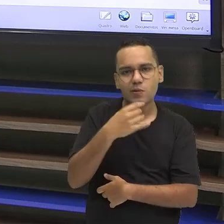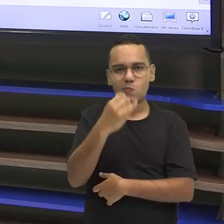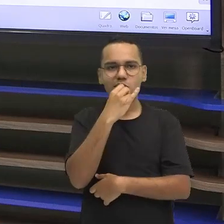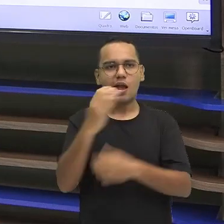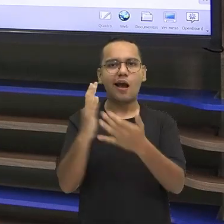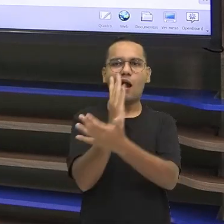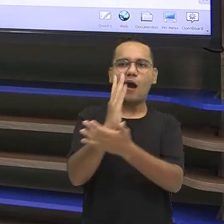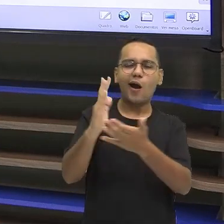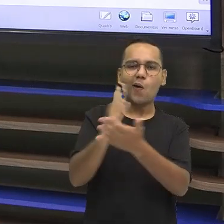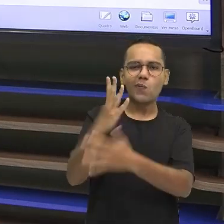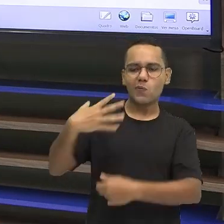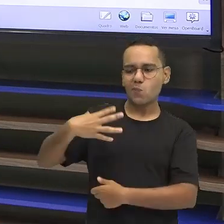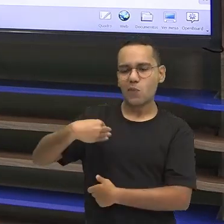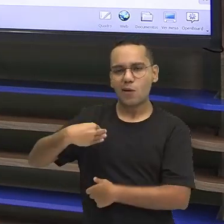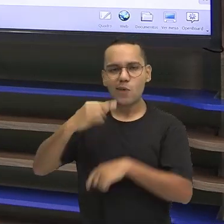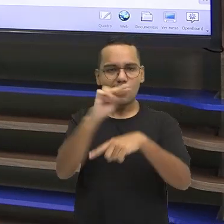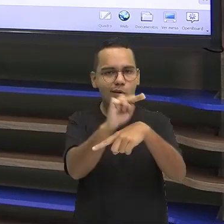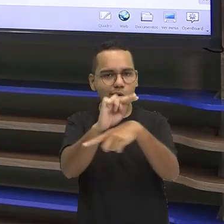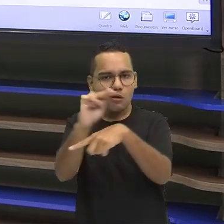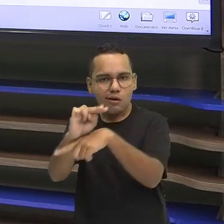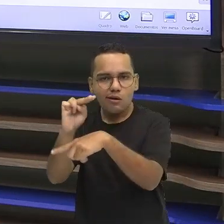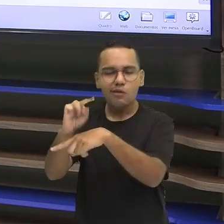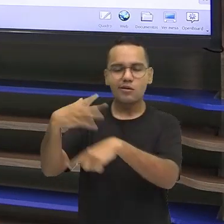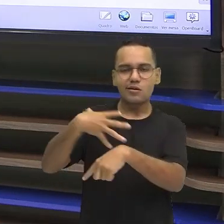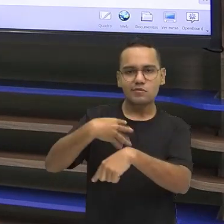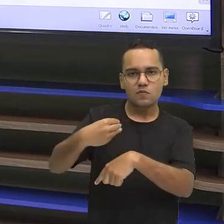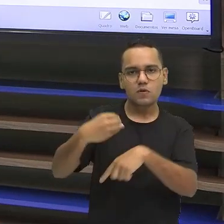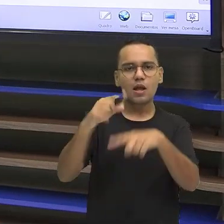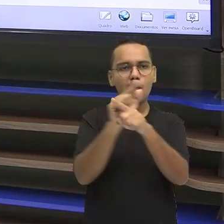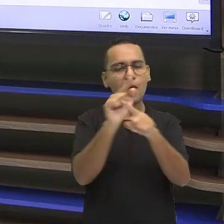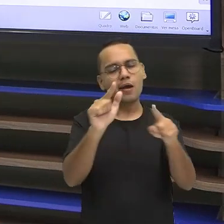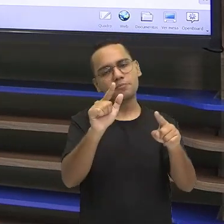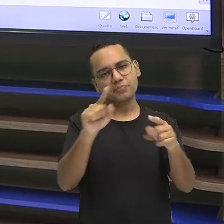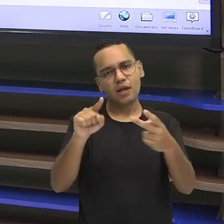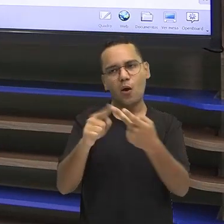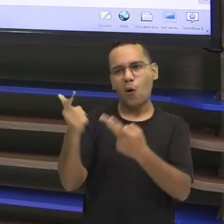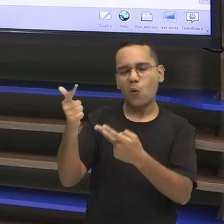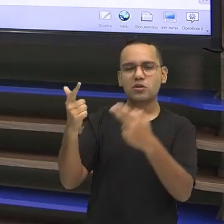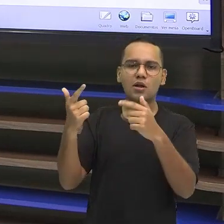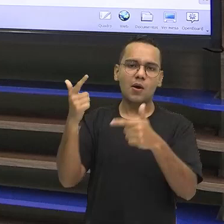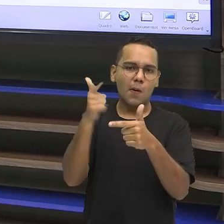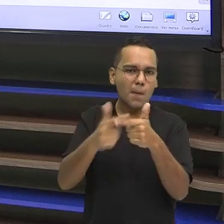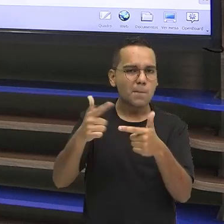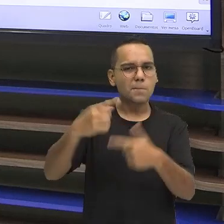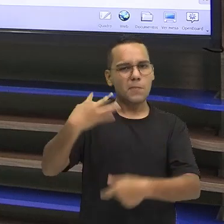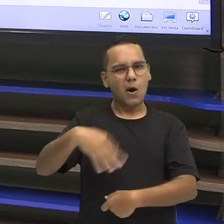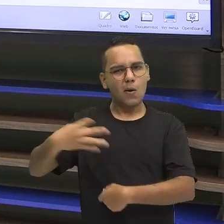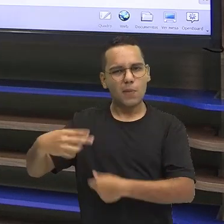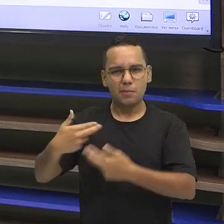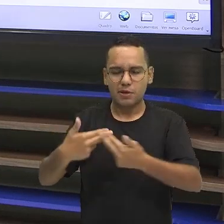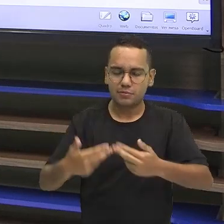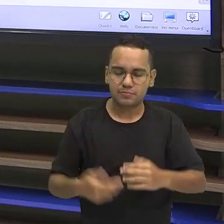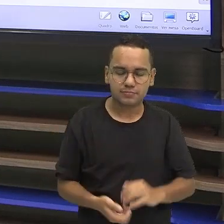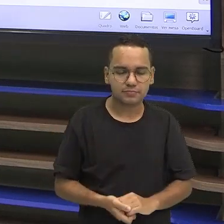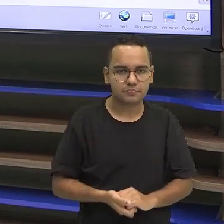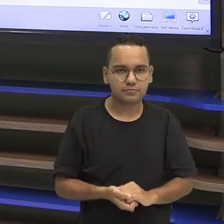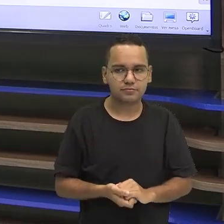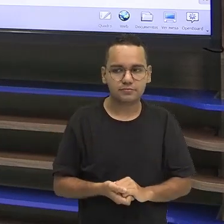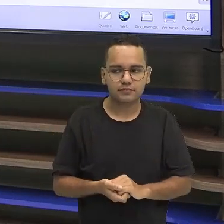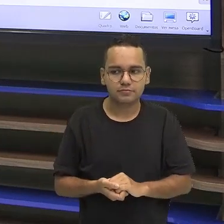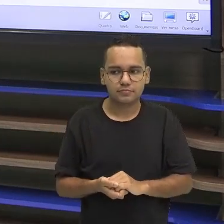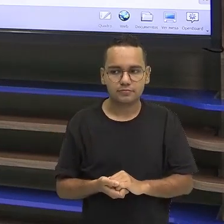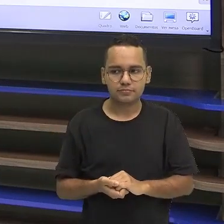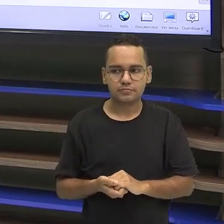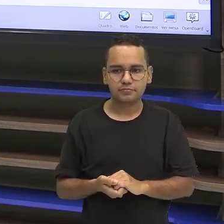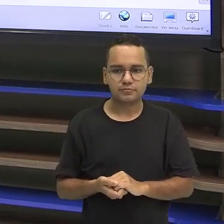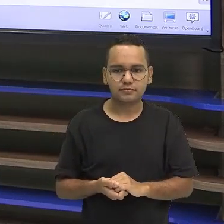estão machucados, né? E aí eles podem morrer por conta desses fogos também, dessas queimadas que acontecem, tá? E aí, às